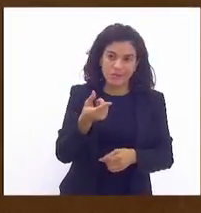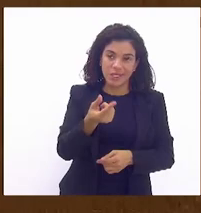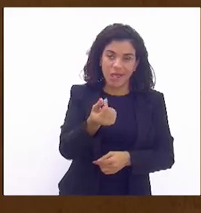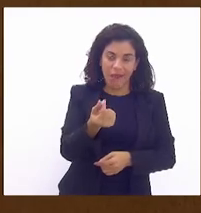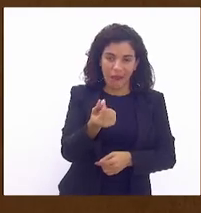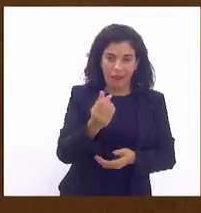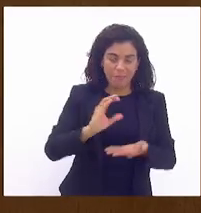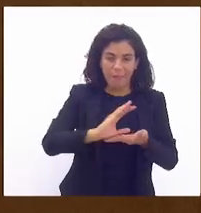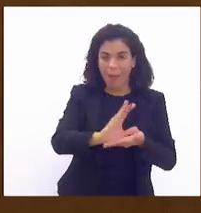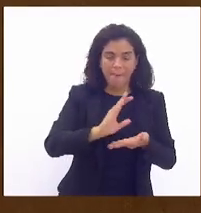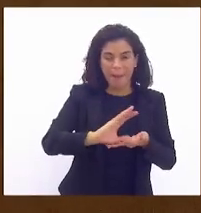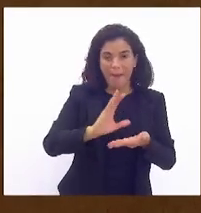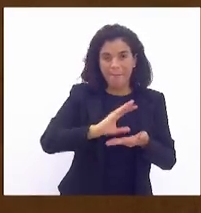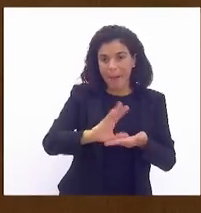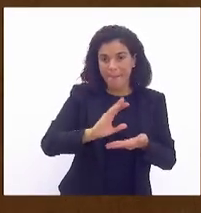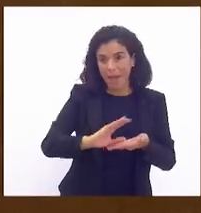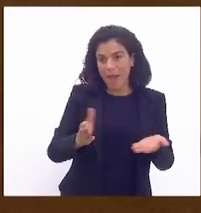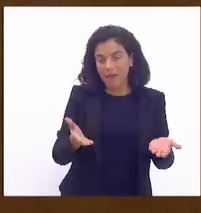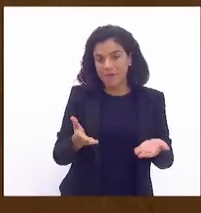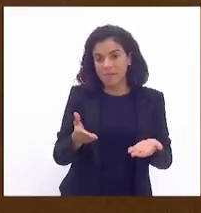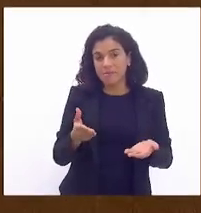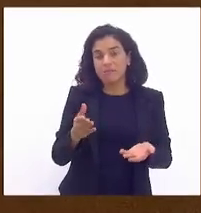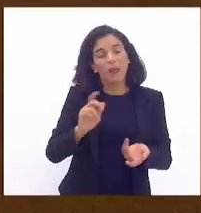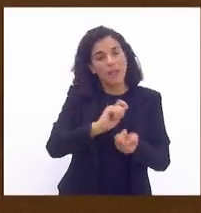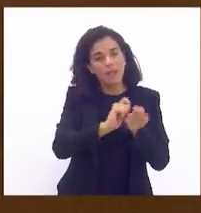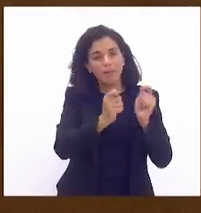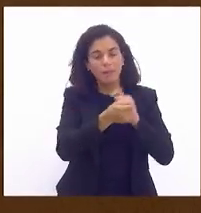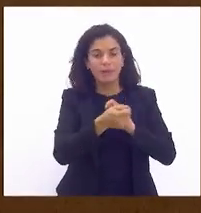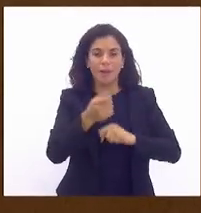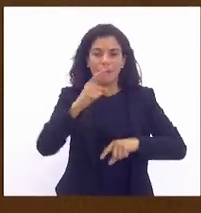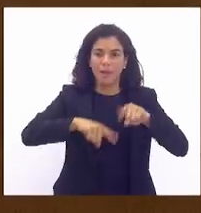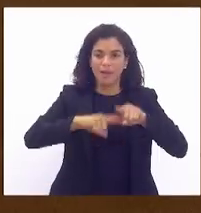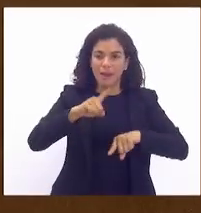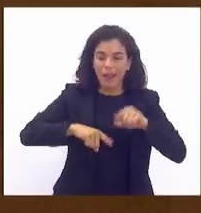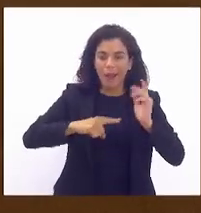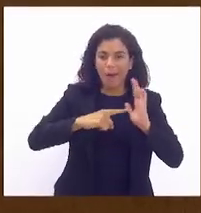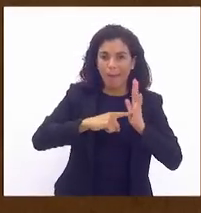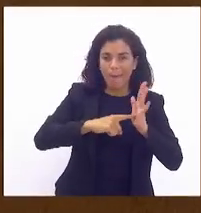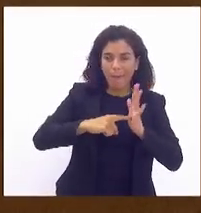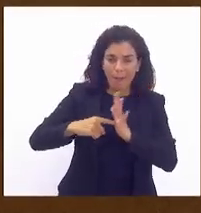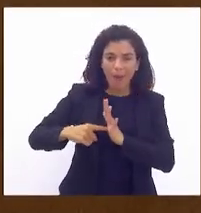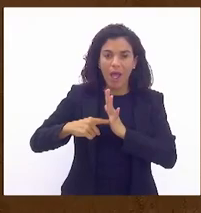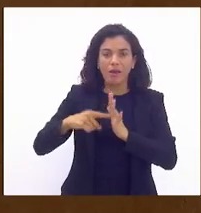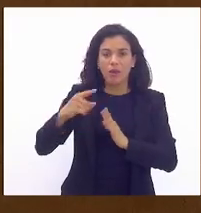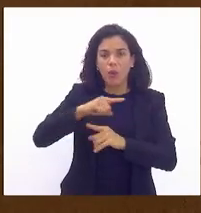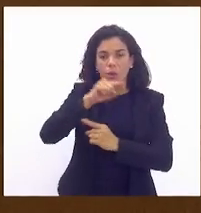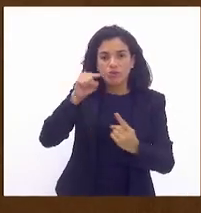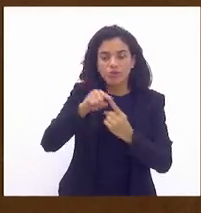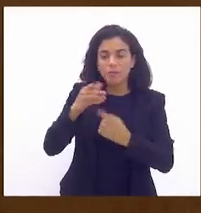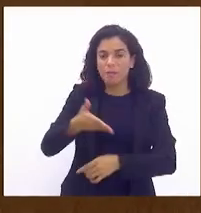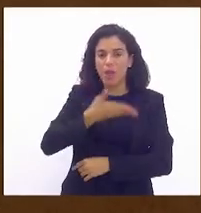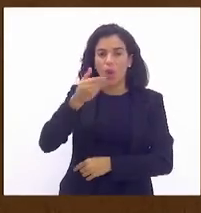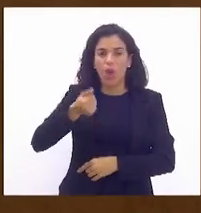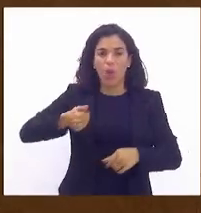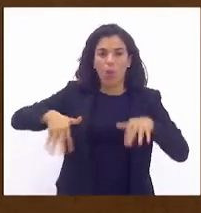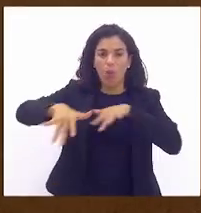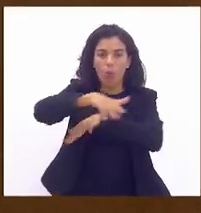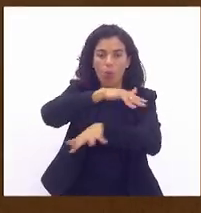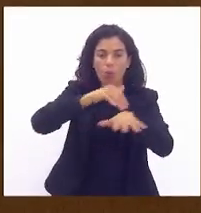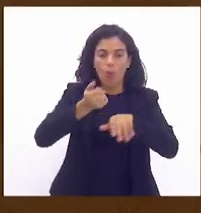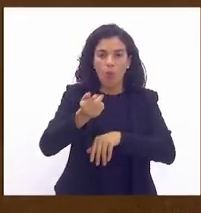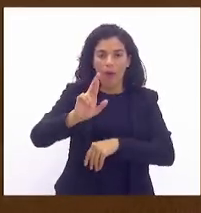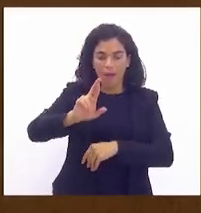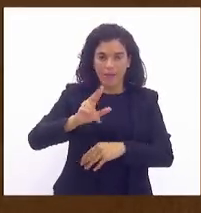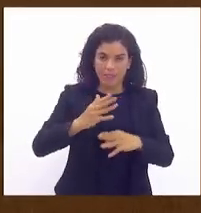com relação a trocar equipamentos, né? E trabalhar em prol da melhoria da qualidade do ar da nossa cidade. Por favor, sua palavra está